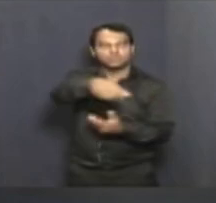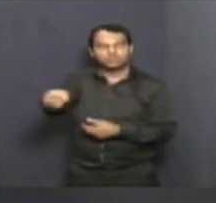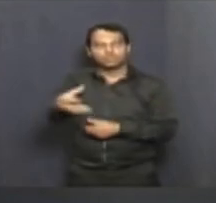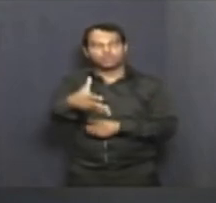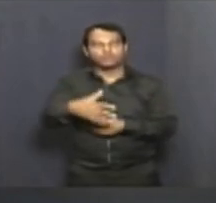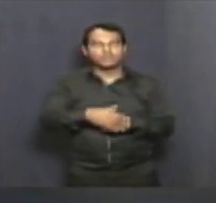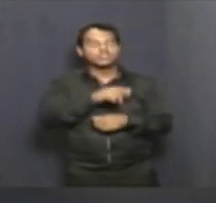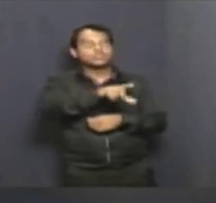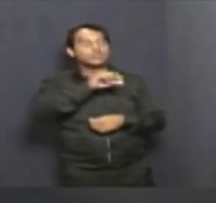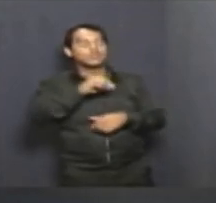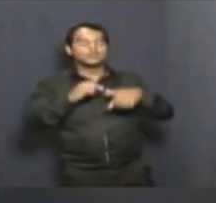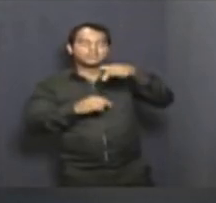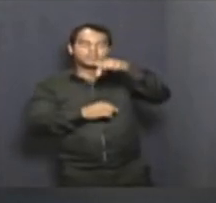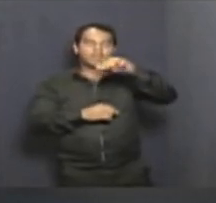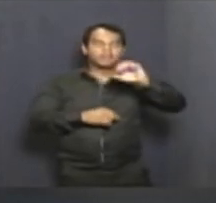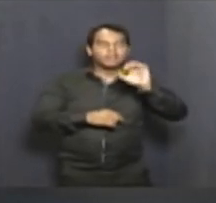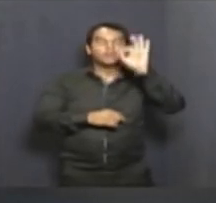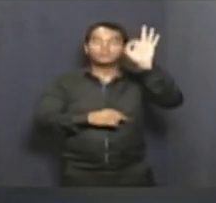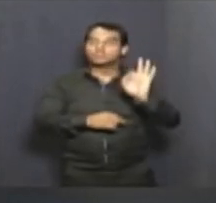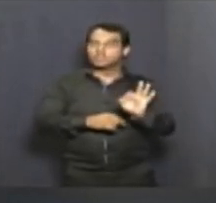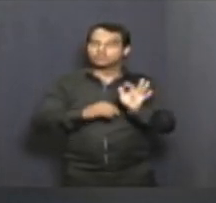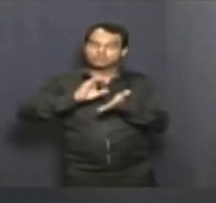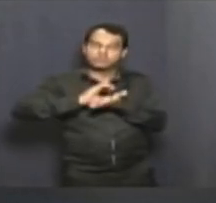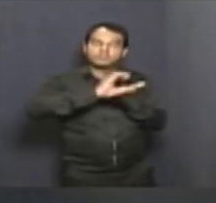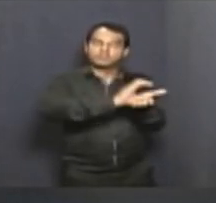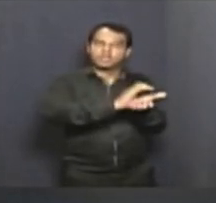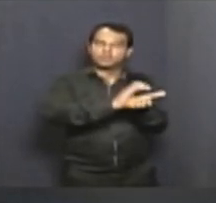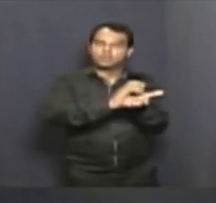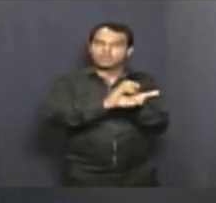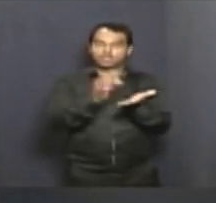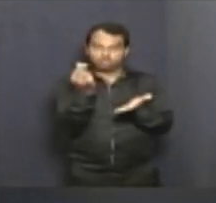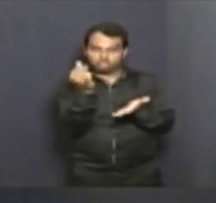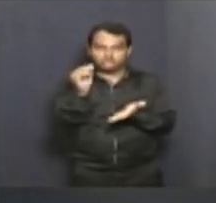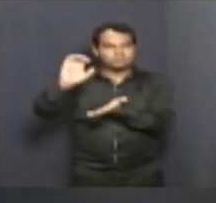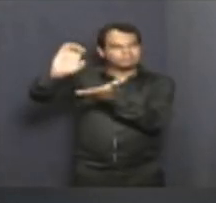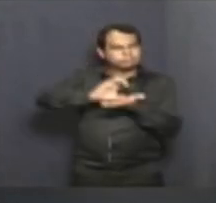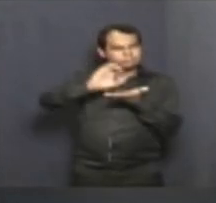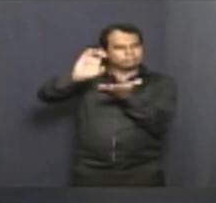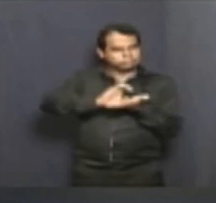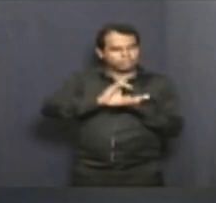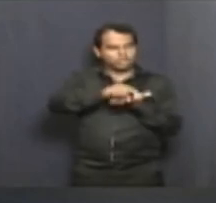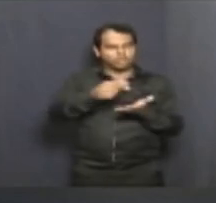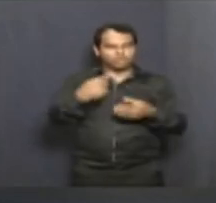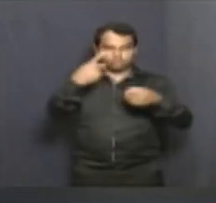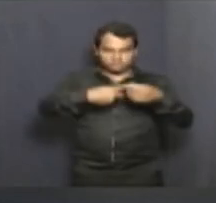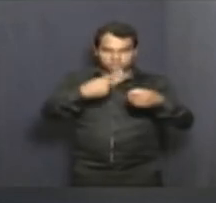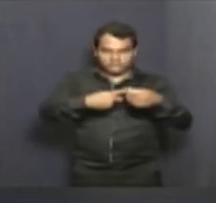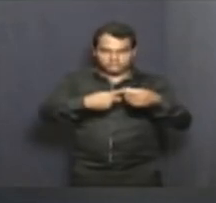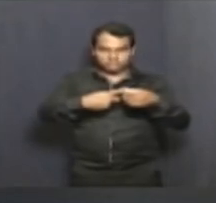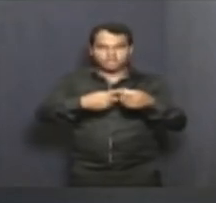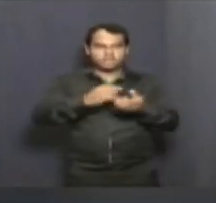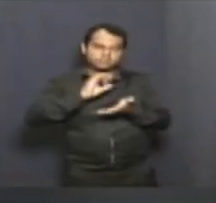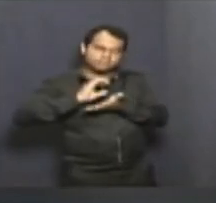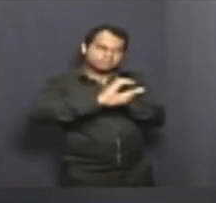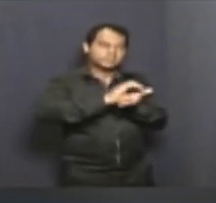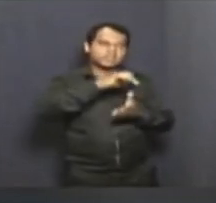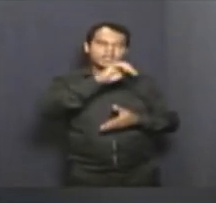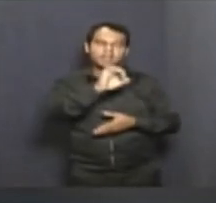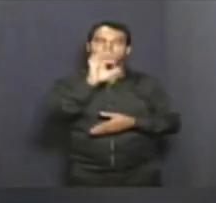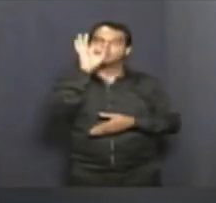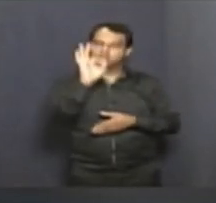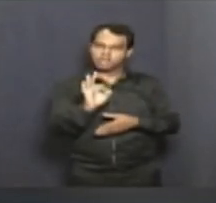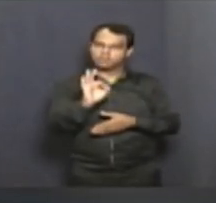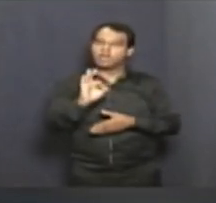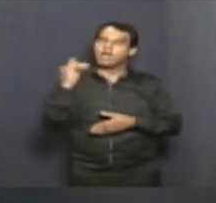de investimentos de uma receita do nosso município que é importante começar quando nós queremos fazer alguma coisa nós temos que começar